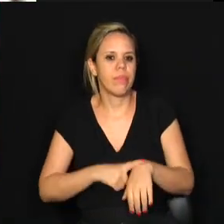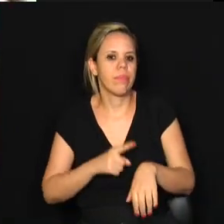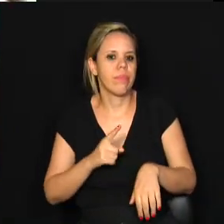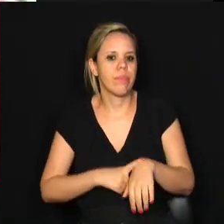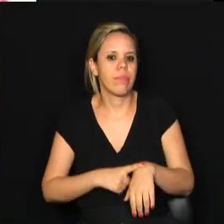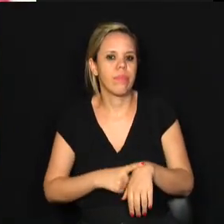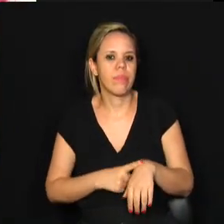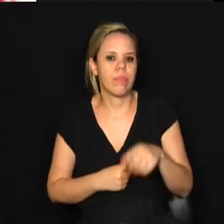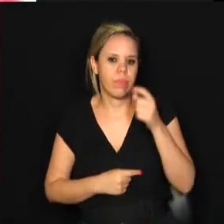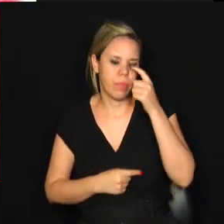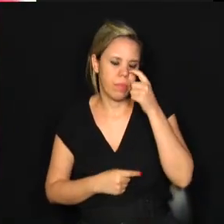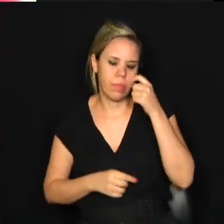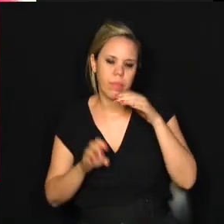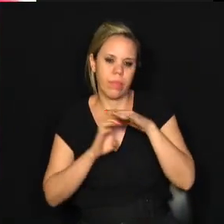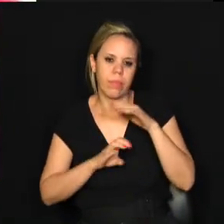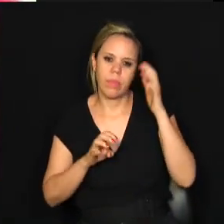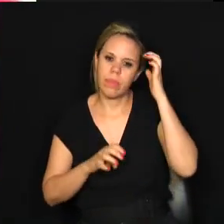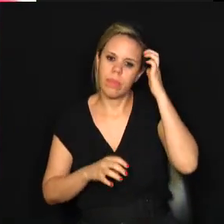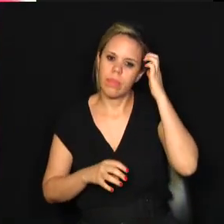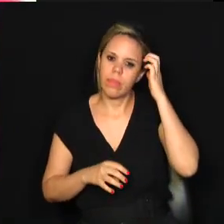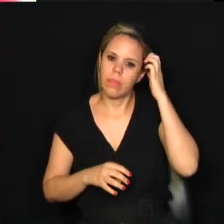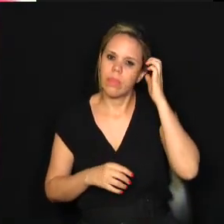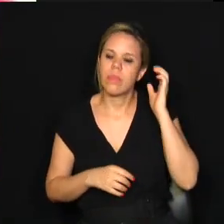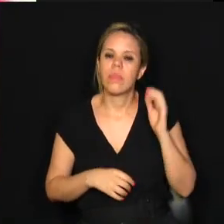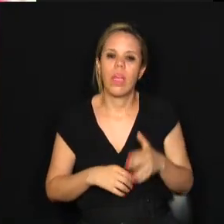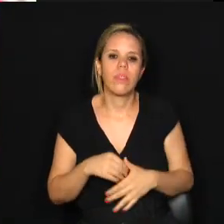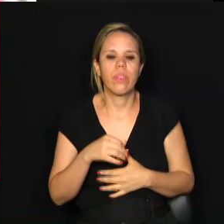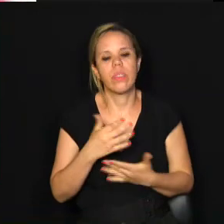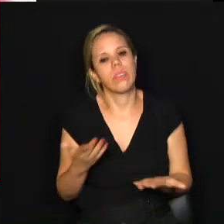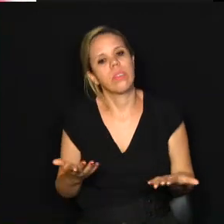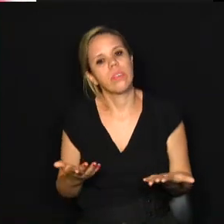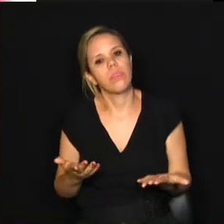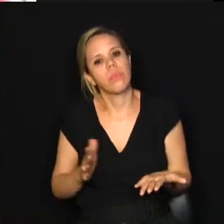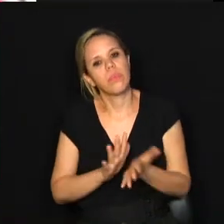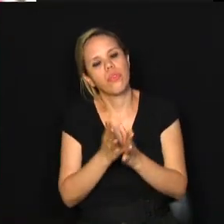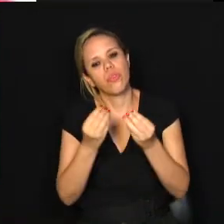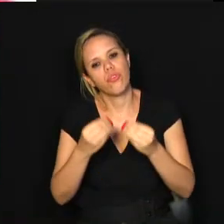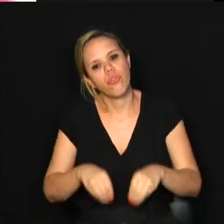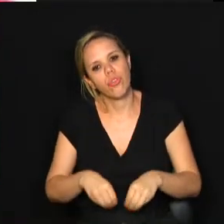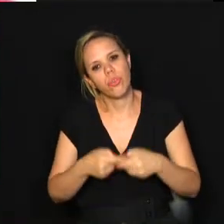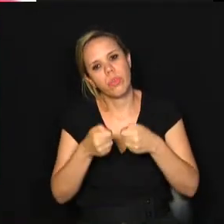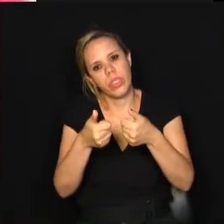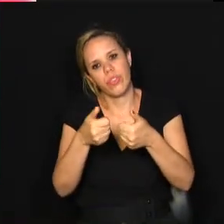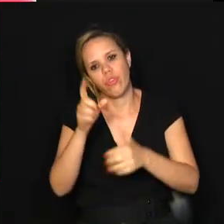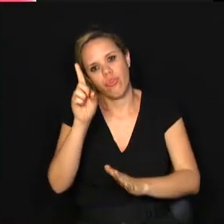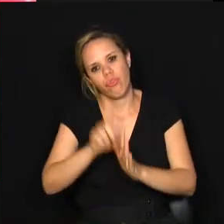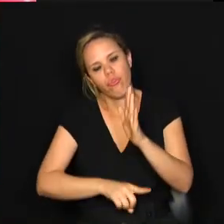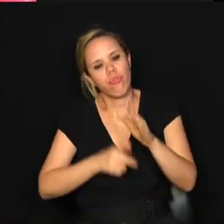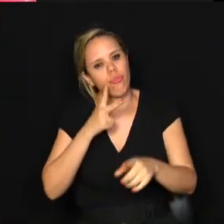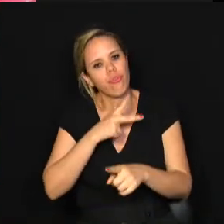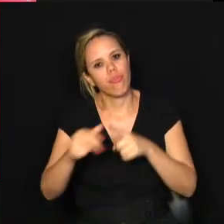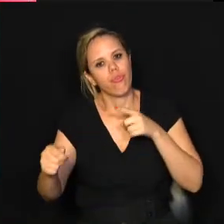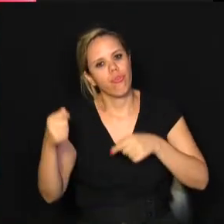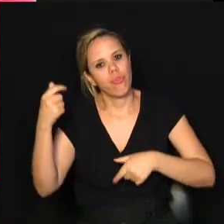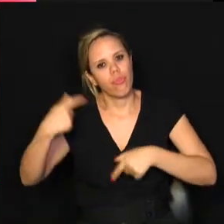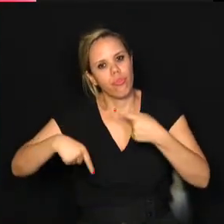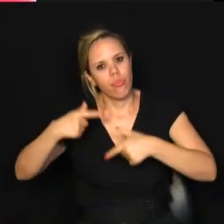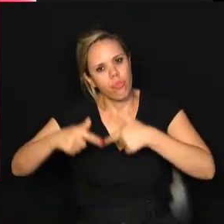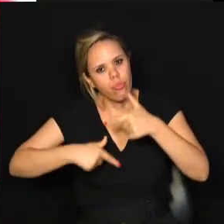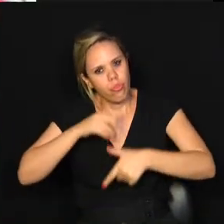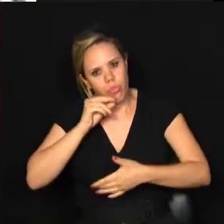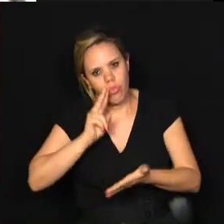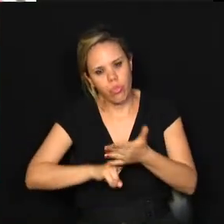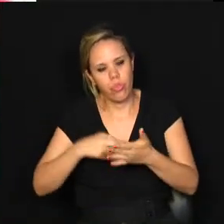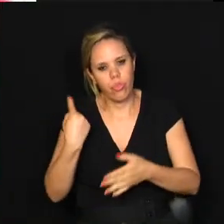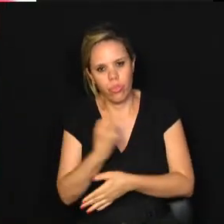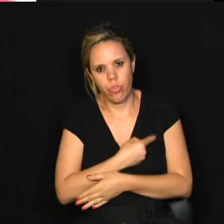do momento que a empresa deixar de atacar os benefícios, os direitos, as conquistas dos trabalhadores, nós